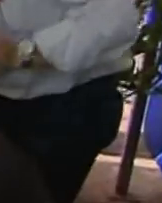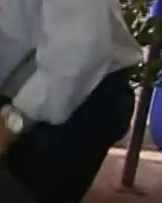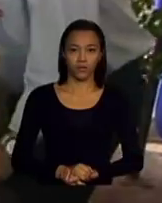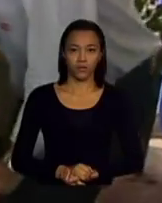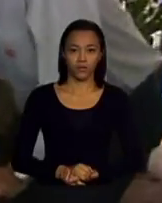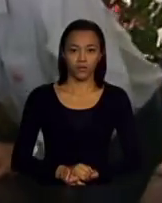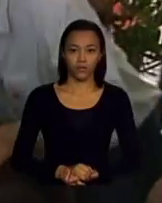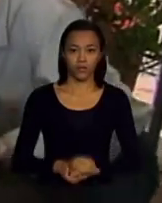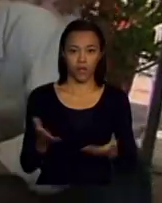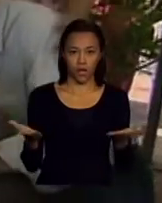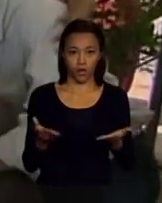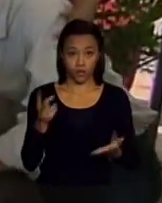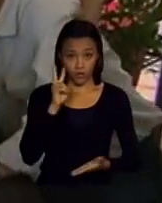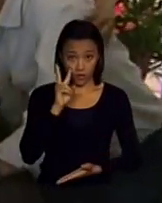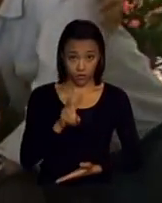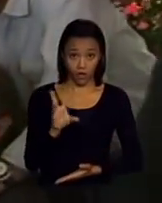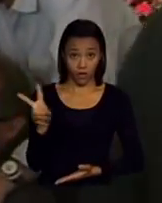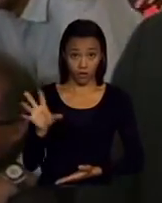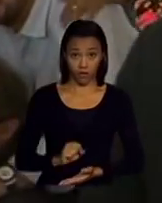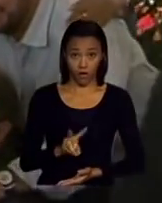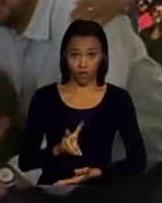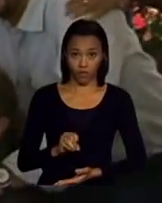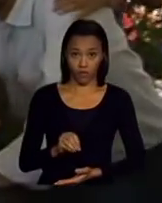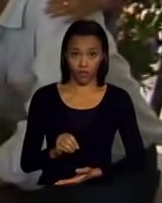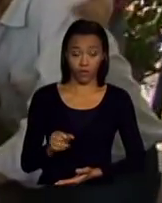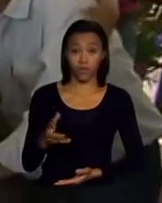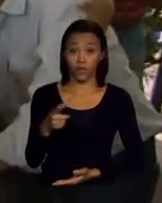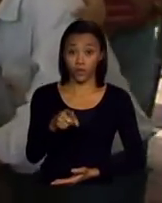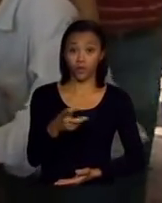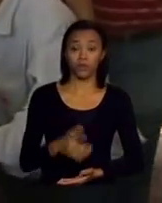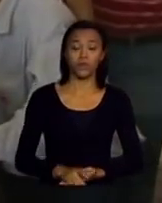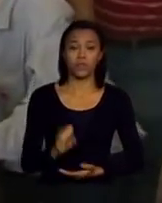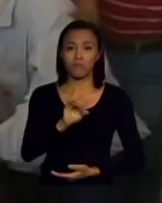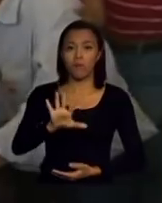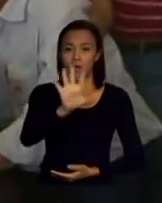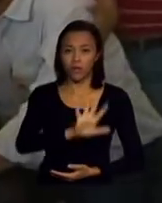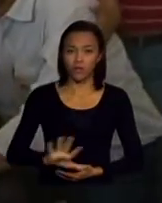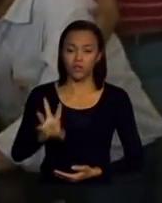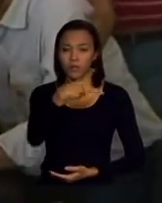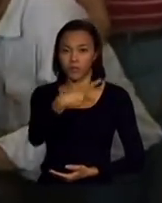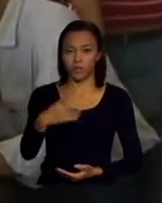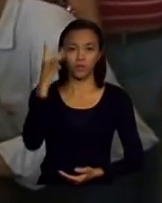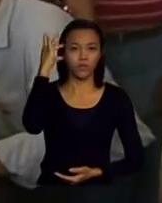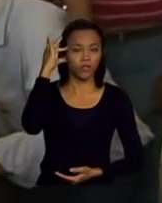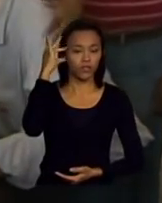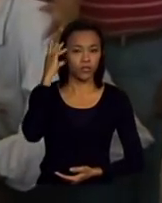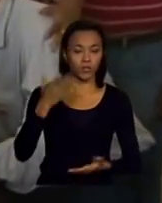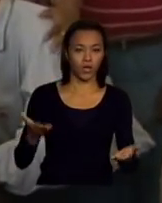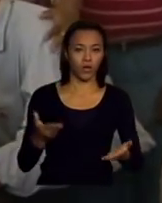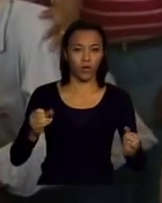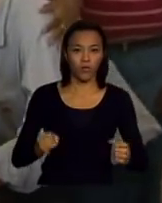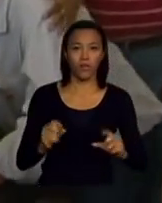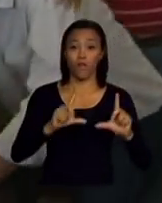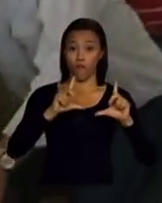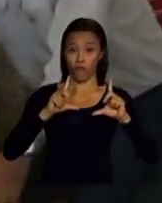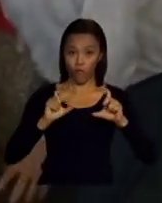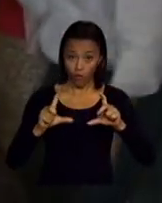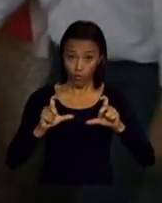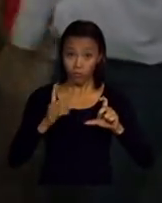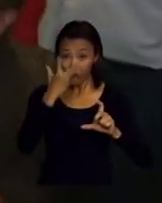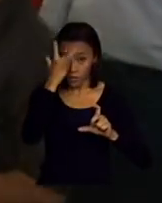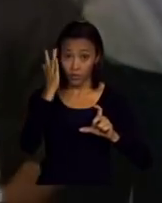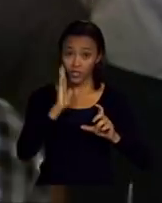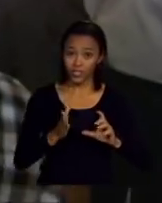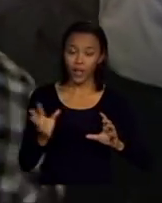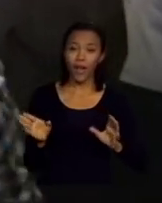Você acompanha ao vivo na NBR imagens da presidenta Dilma Rousseff, que posa para fotos com pessoas que acabaram de